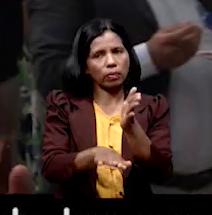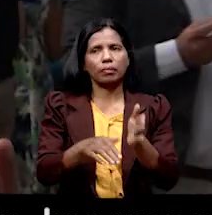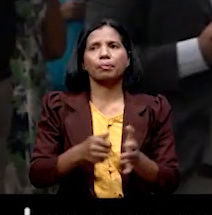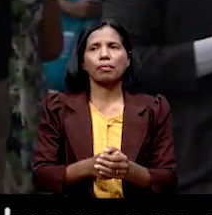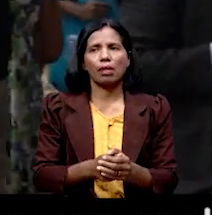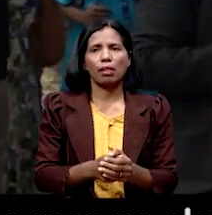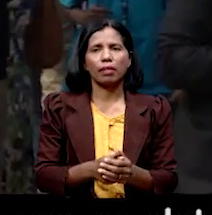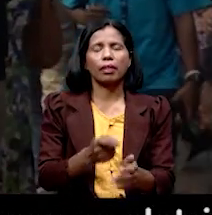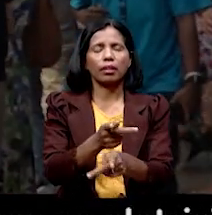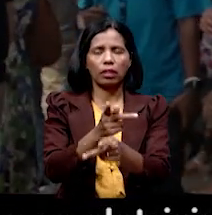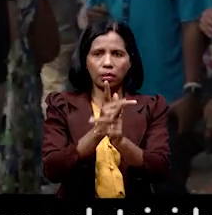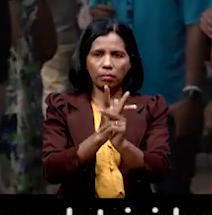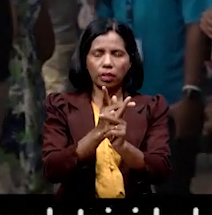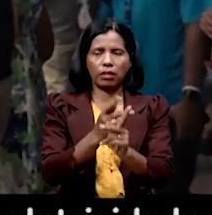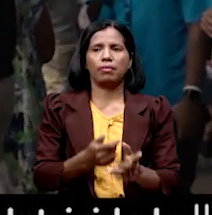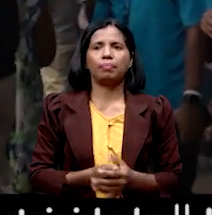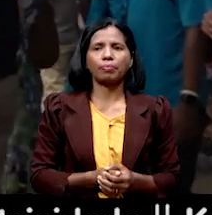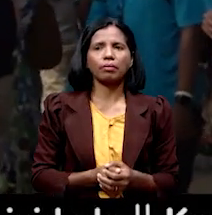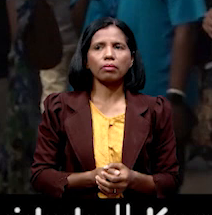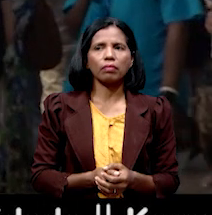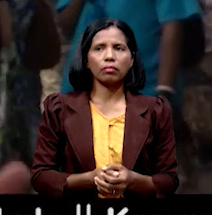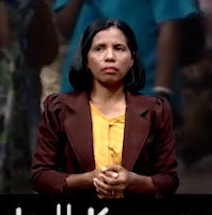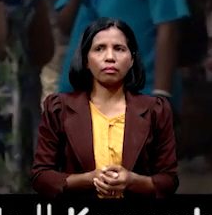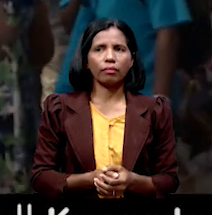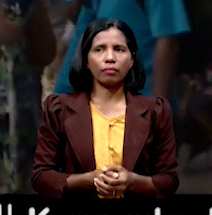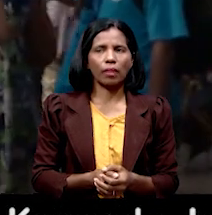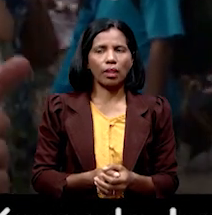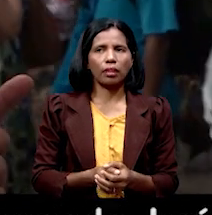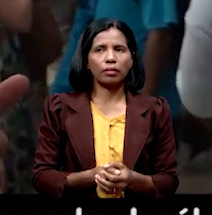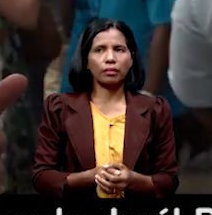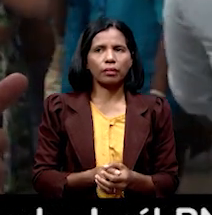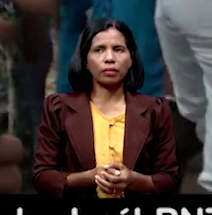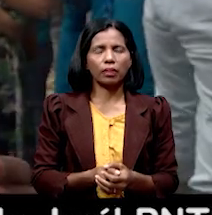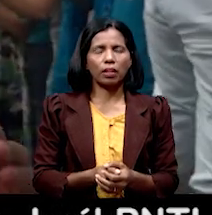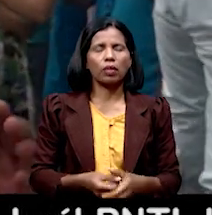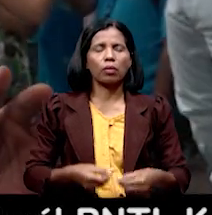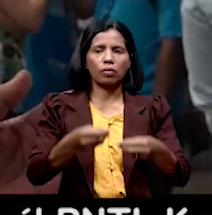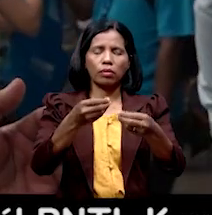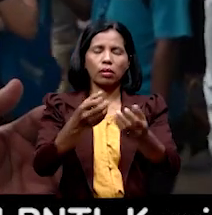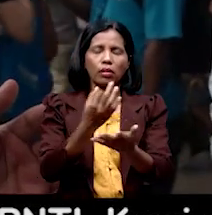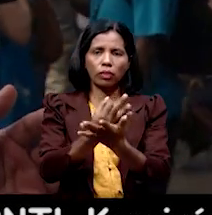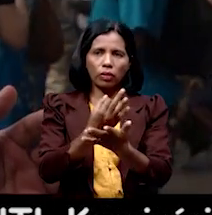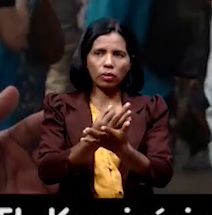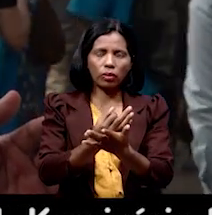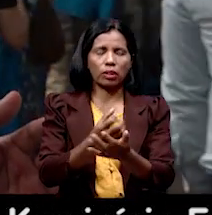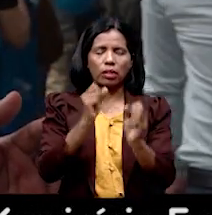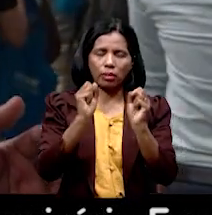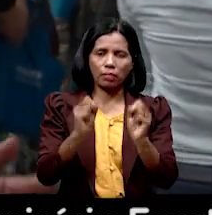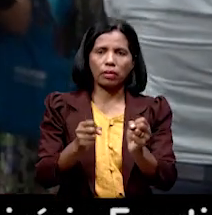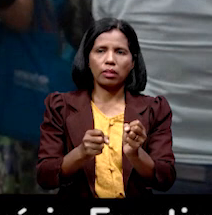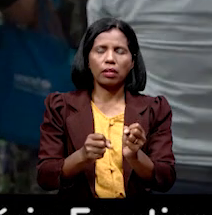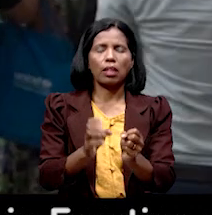bolo empréstimo concessionário ne ni a concessão ne bote o período da graça tal tam período de amortização 40